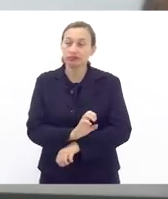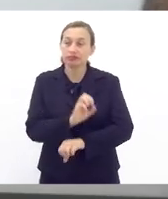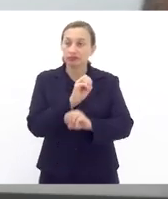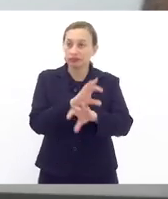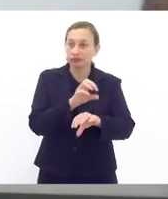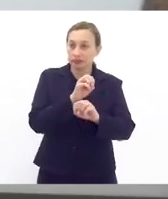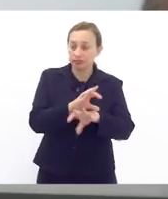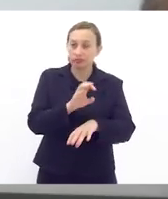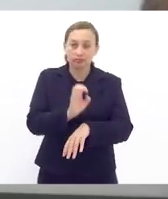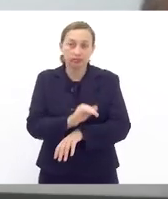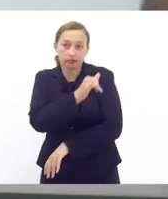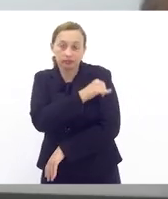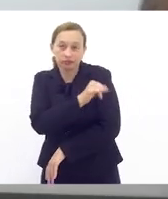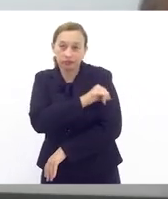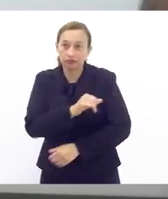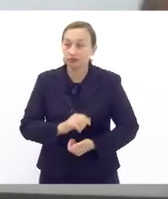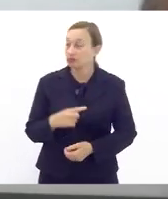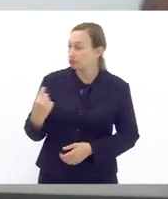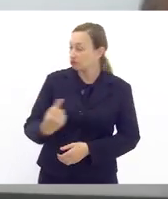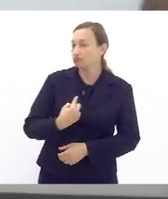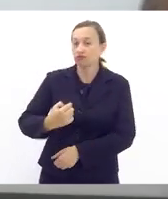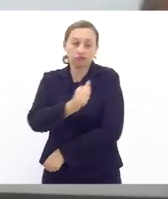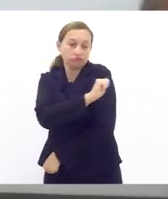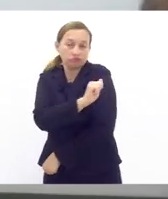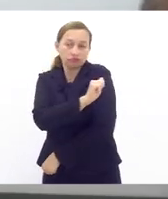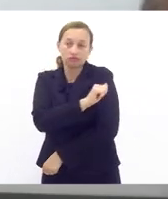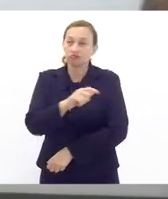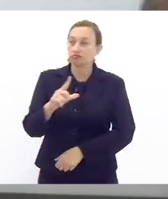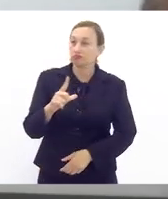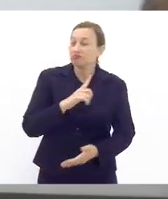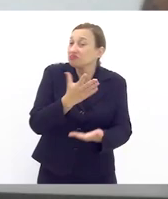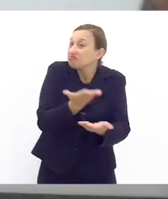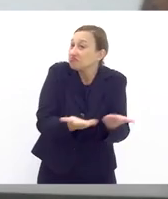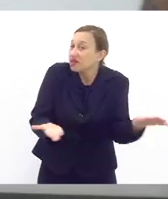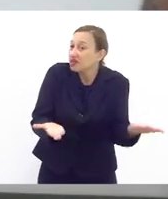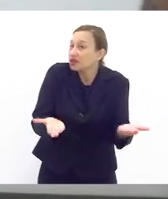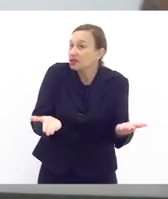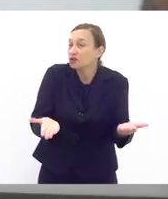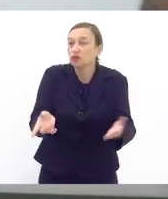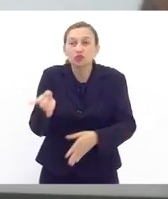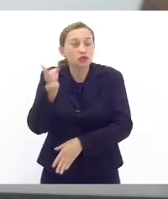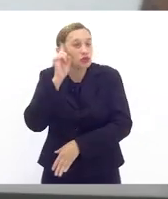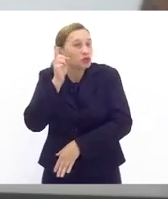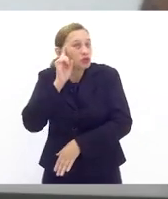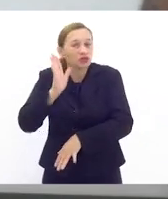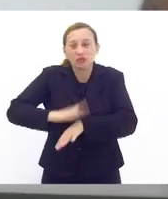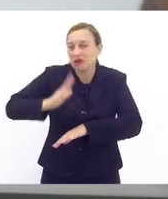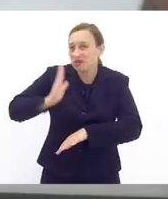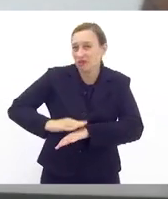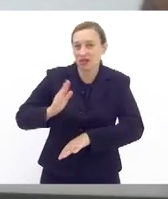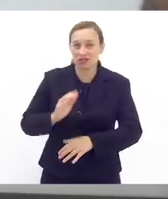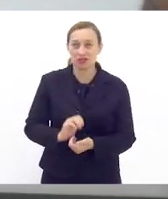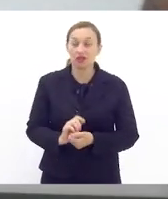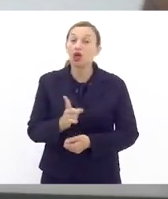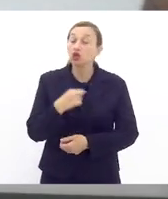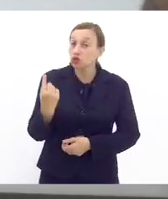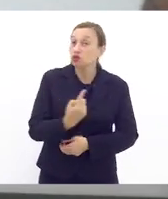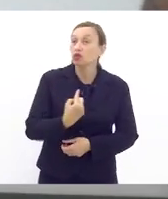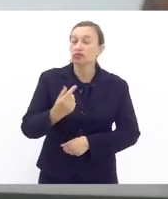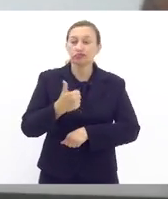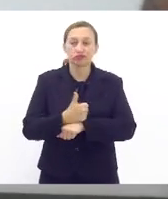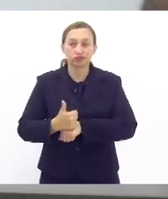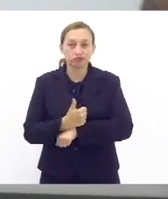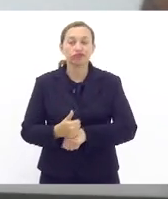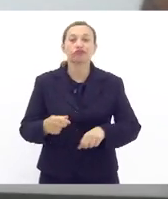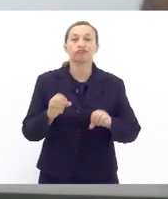do Rio de Janeiro que nossos alunos têm perdido a cada dia mais e nós profissionais